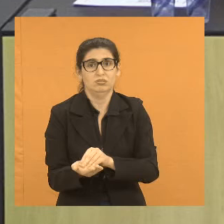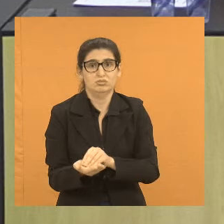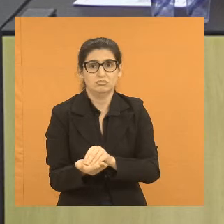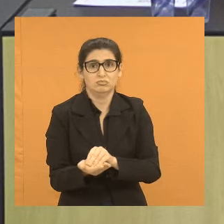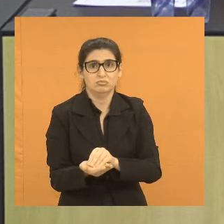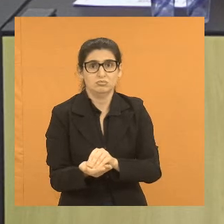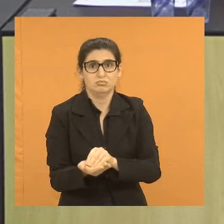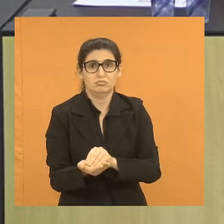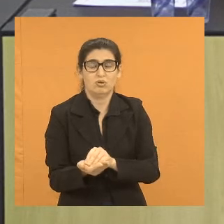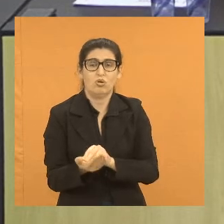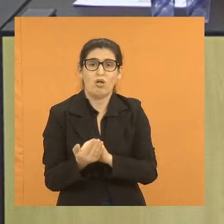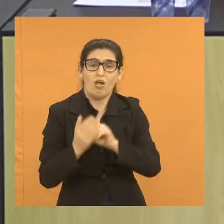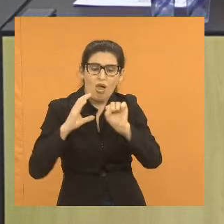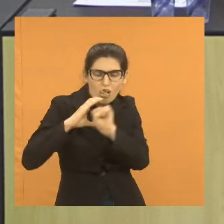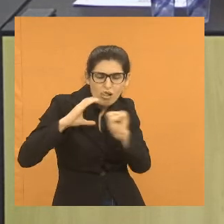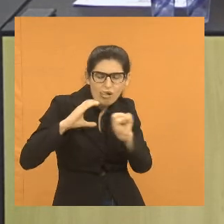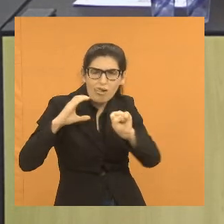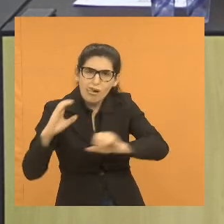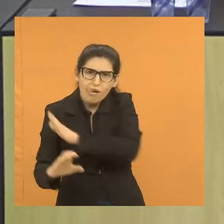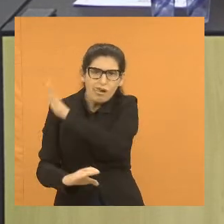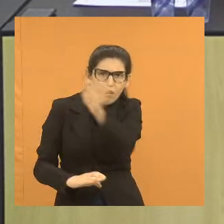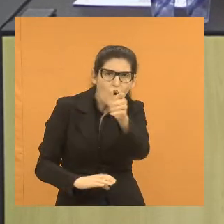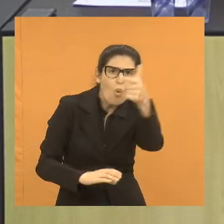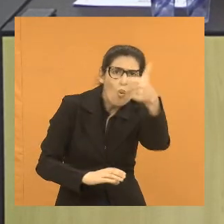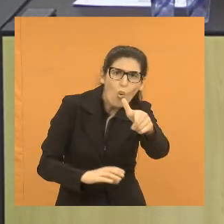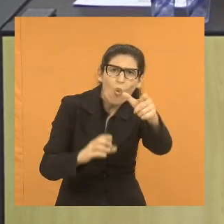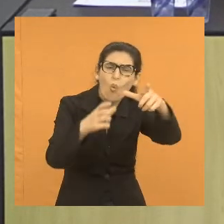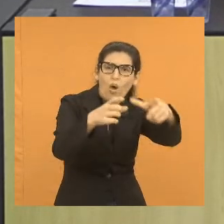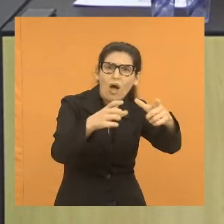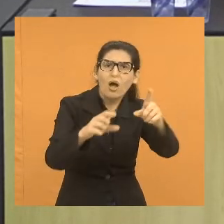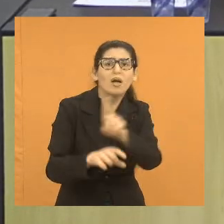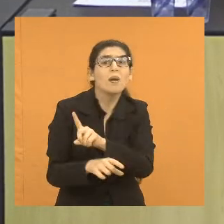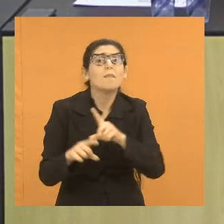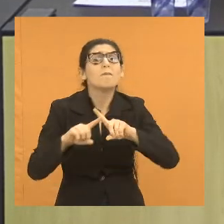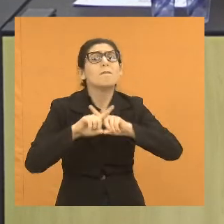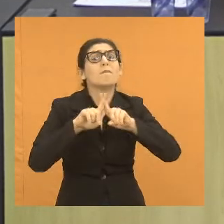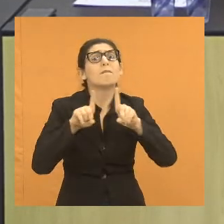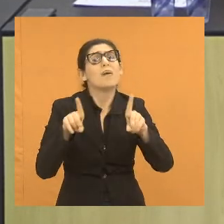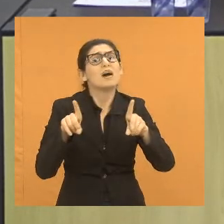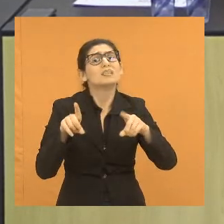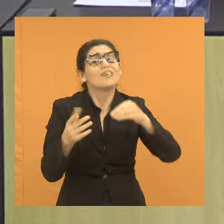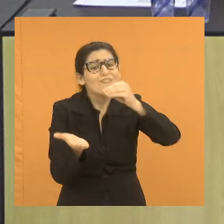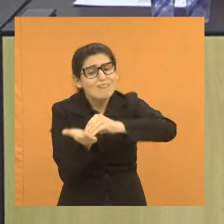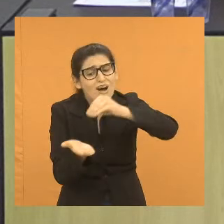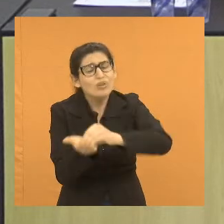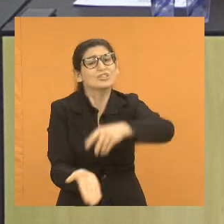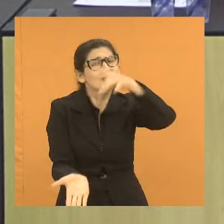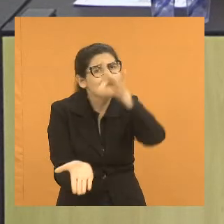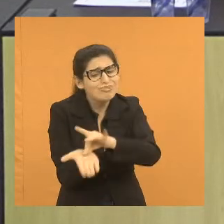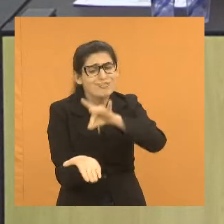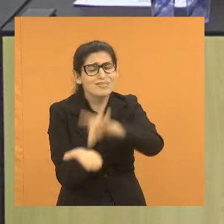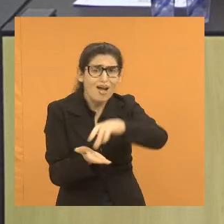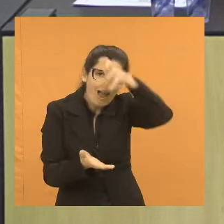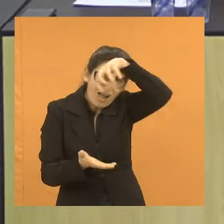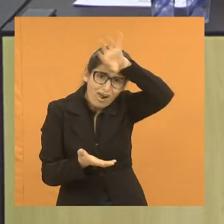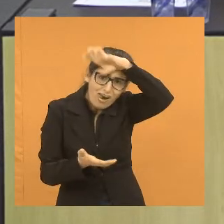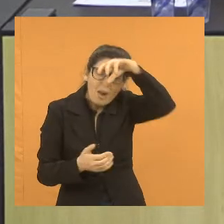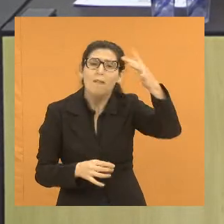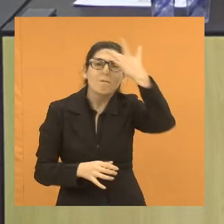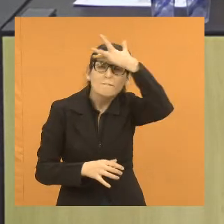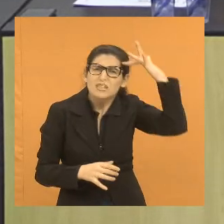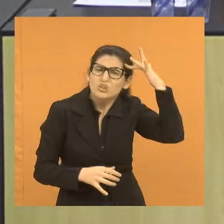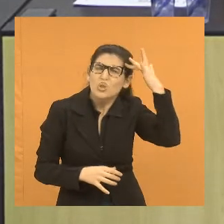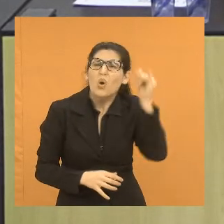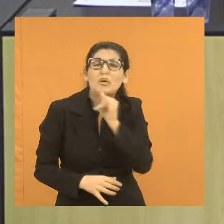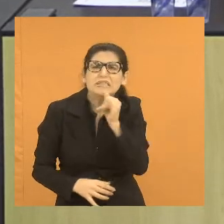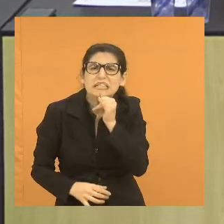Santa Casa. Então, a gente está vendo que está faltando equipamento de transporte. E assim, porque quem está com dor,